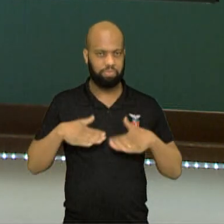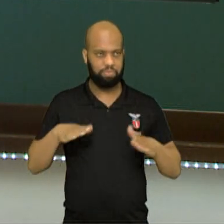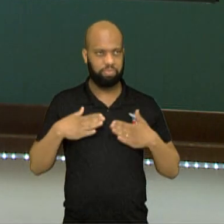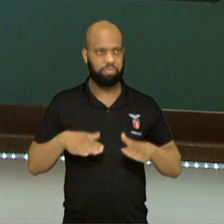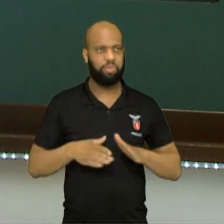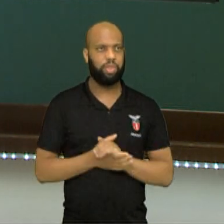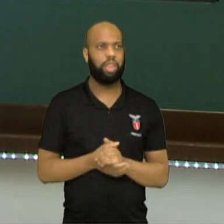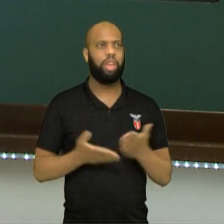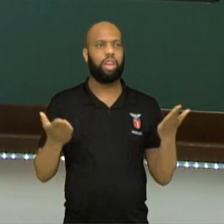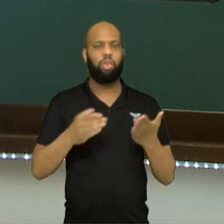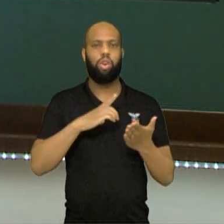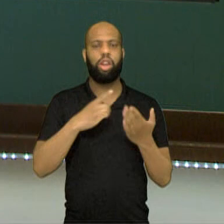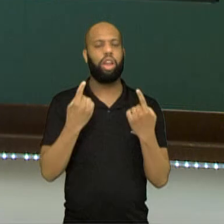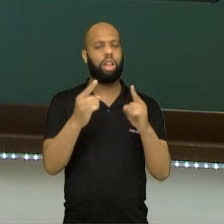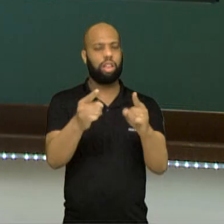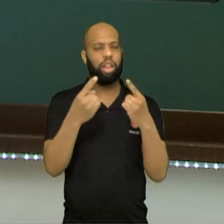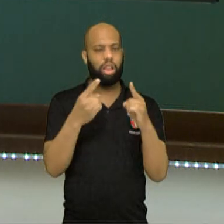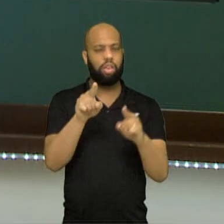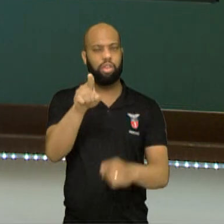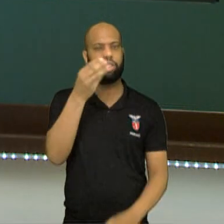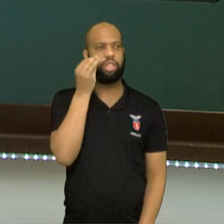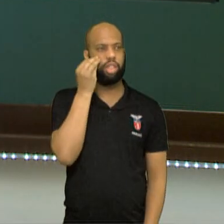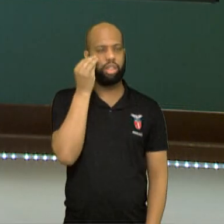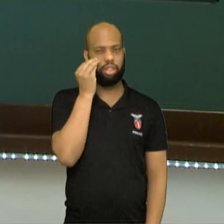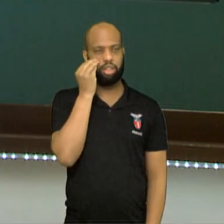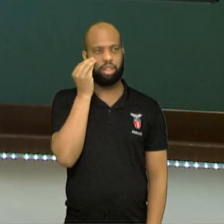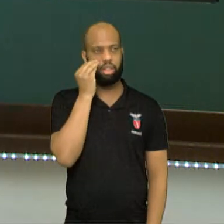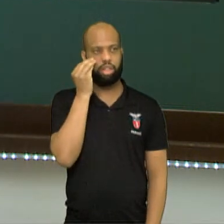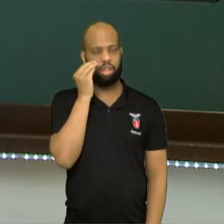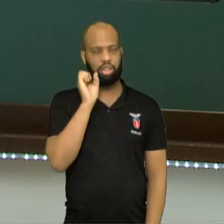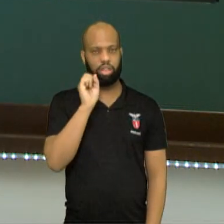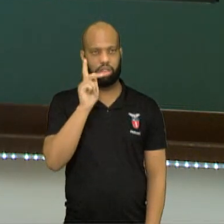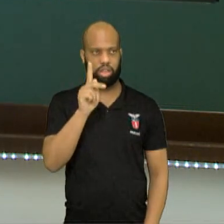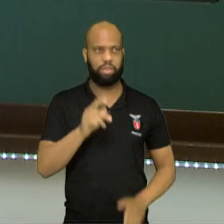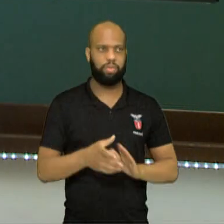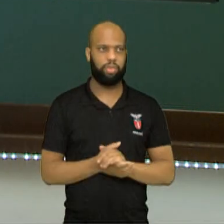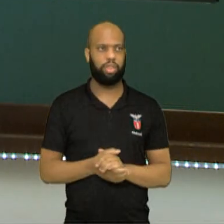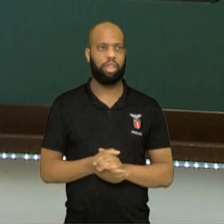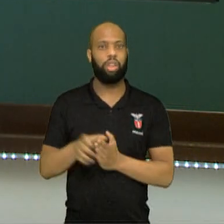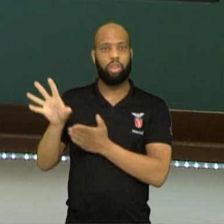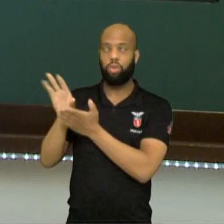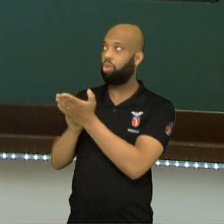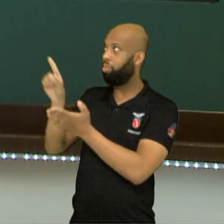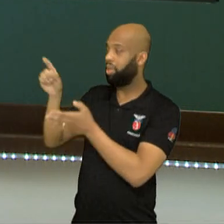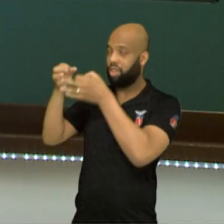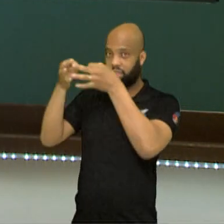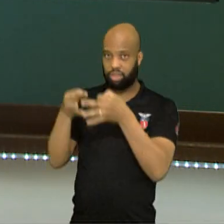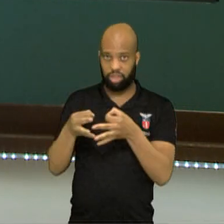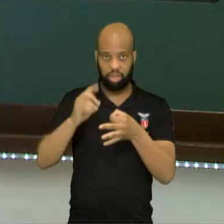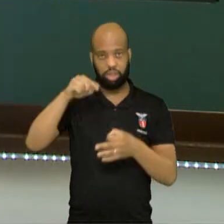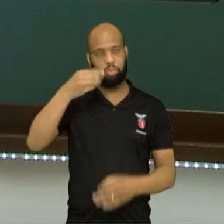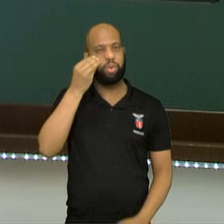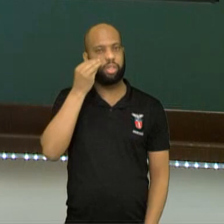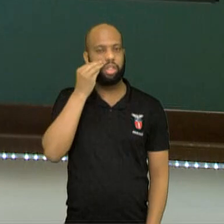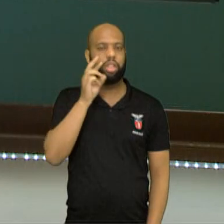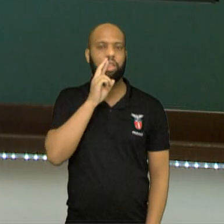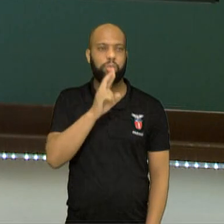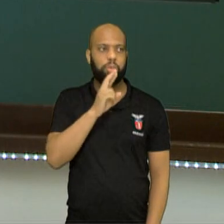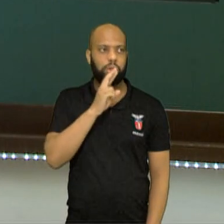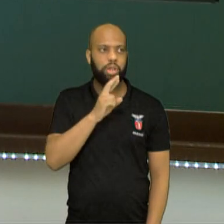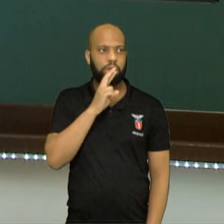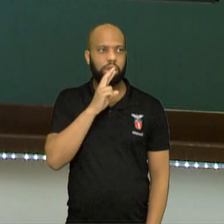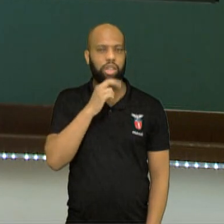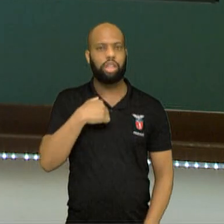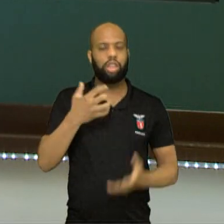esse. Então, vou deixar um desafio. Já que está muito facinho, vou deixar um desafio para você. Copia direitinho no seu caderno e resolve,